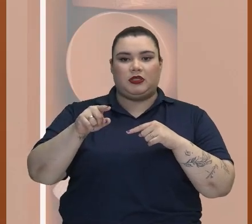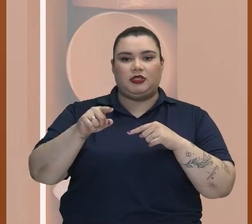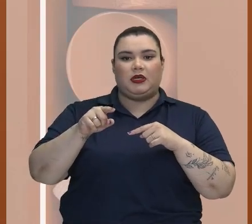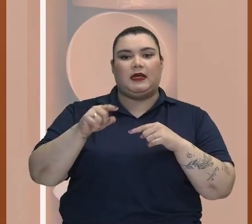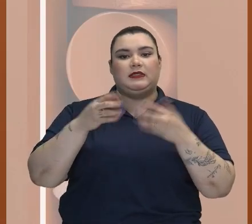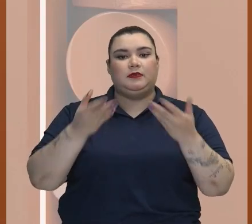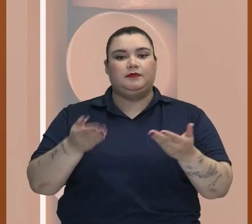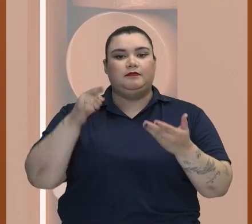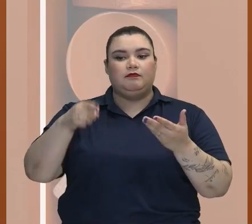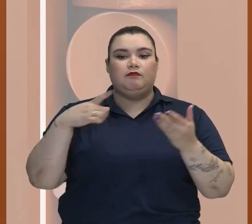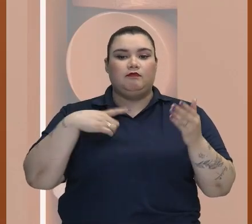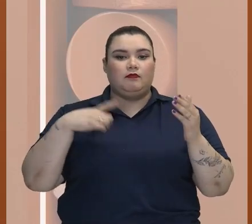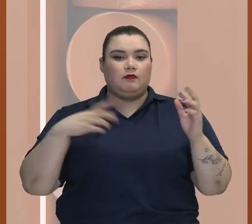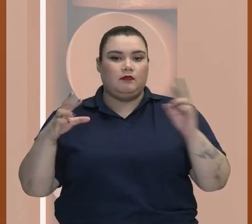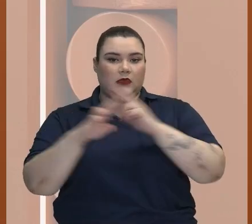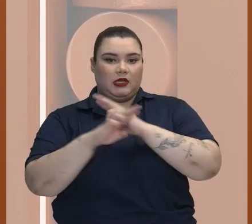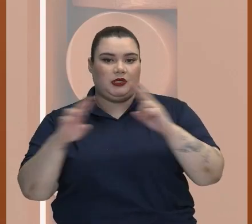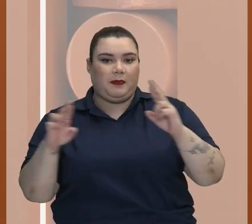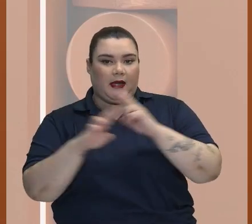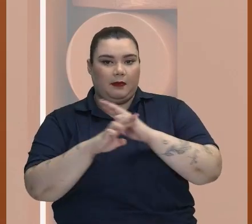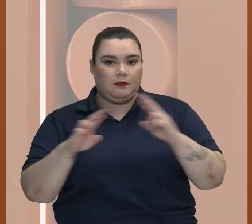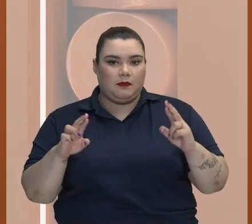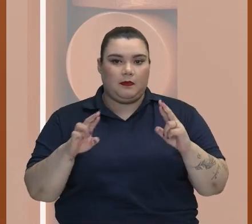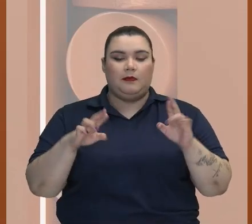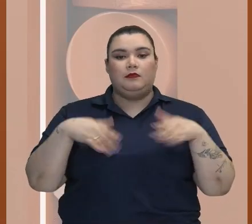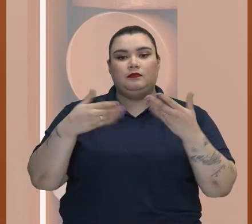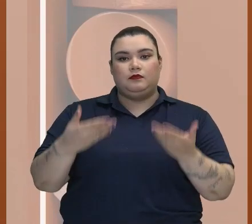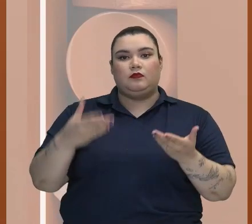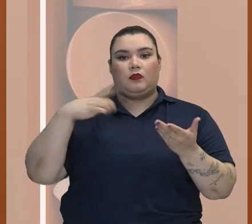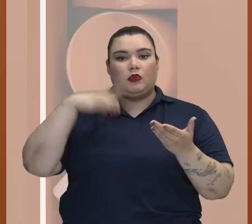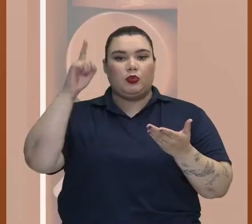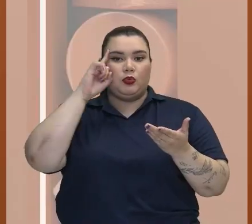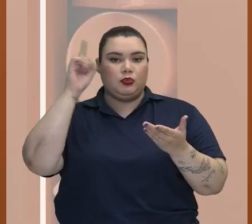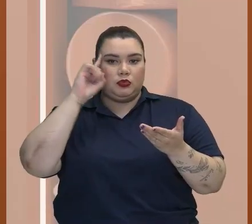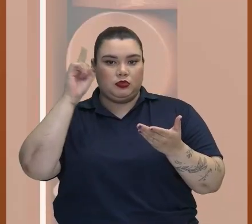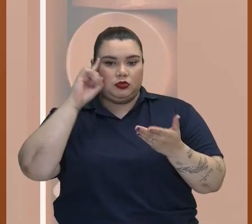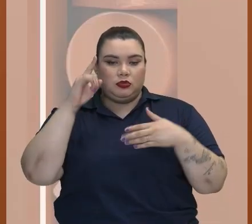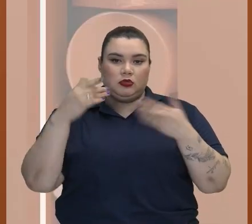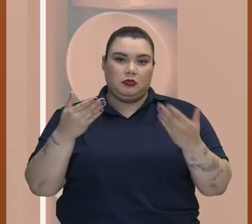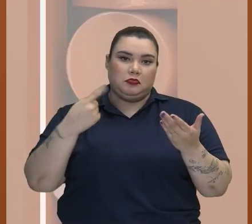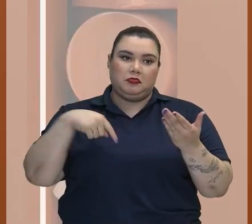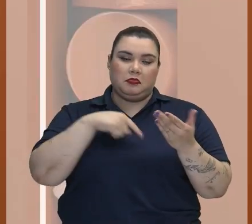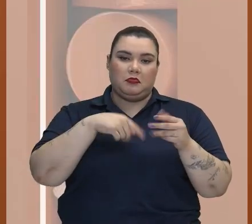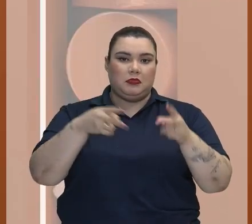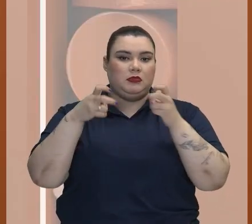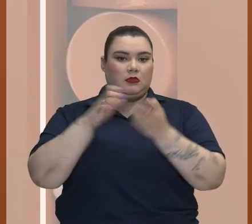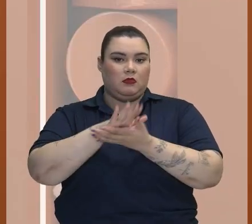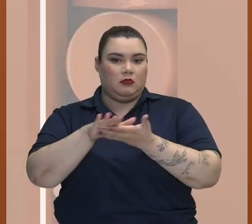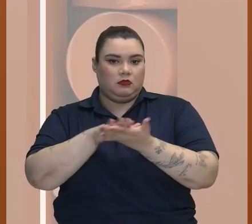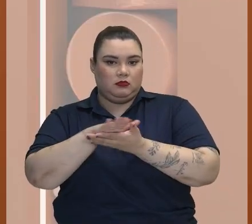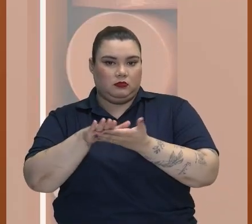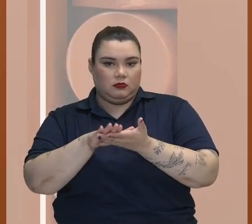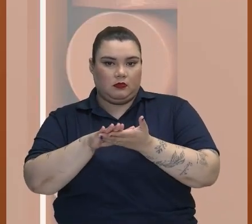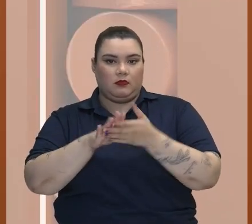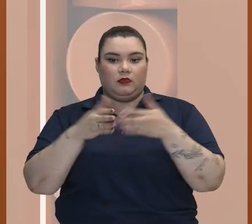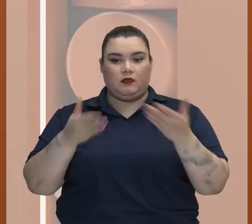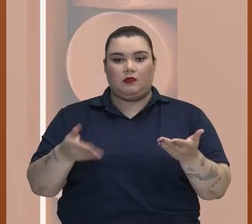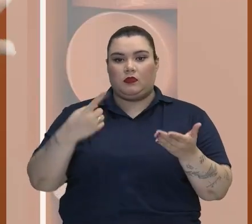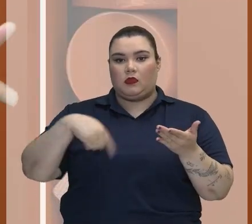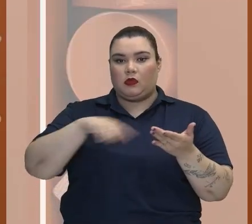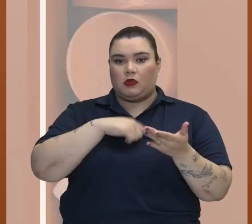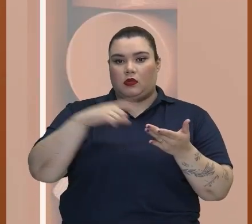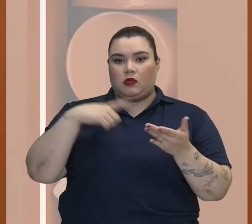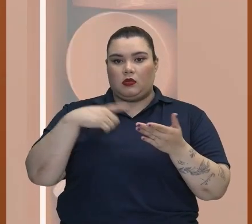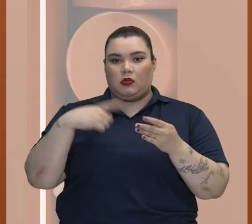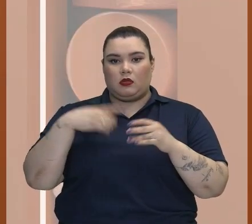está relacionada ao nosso dia a dia, sem quer que percebamos. Isso faz com que a gente tenha